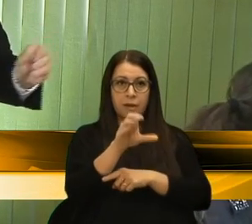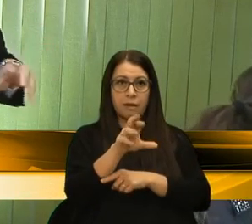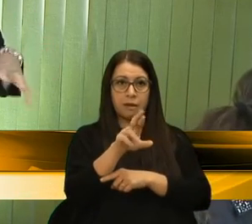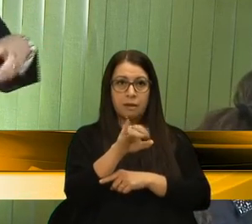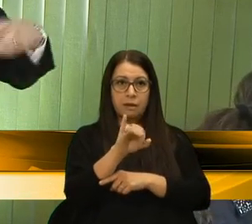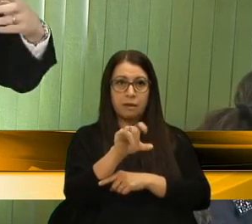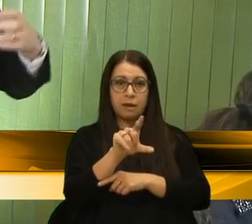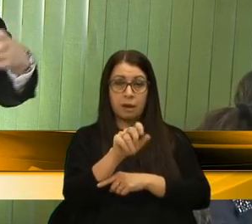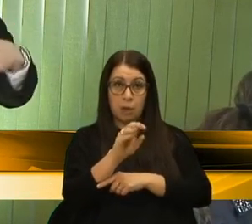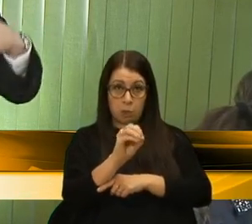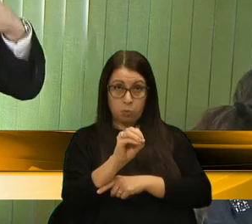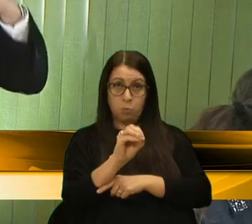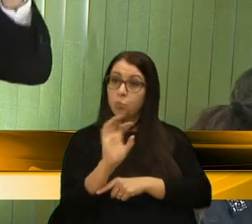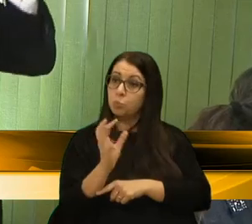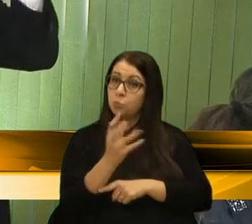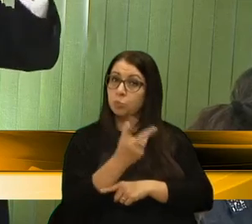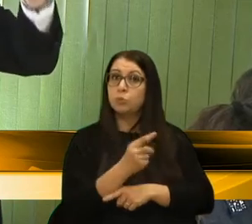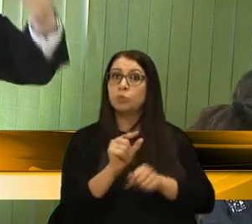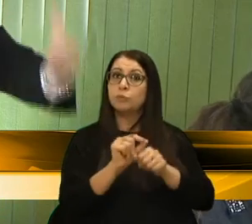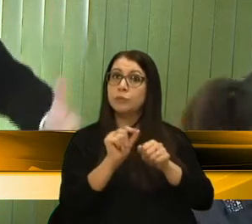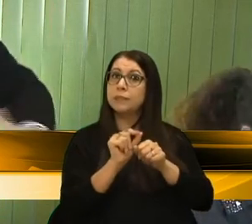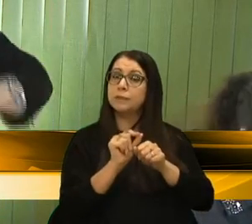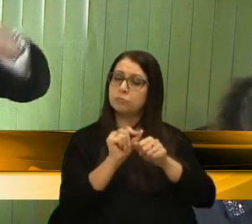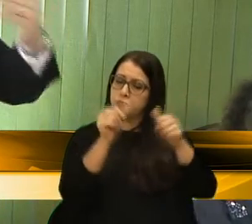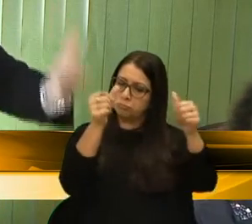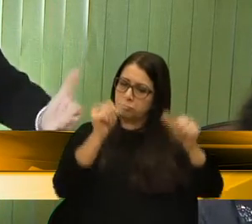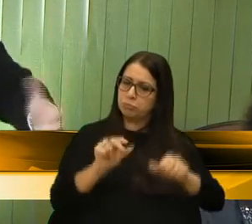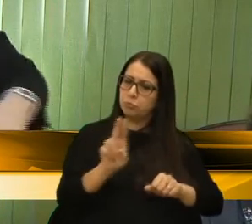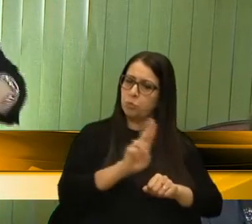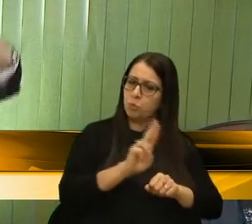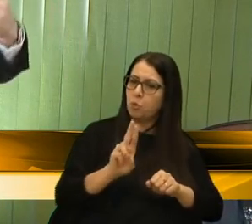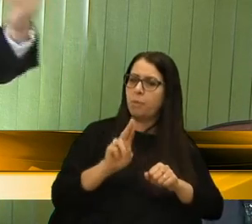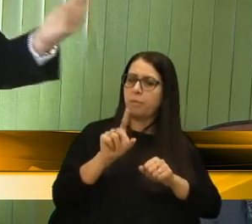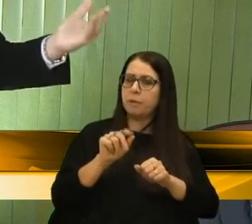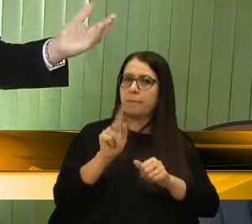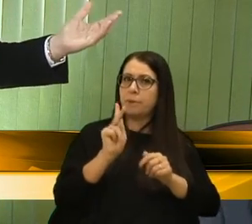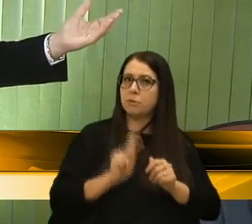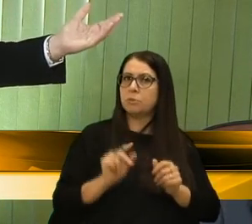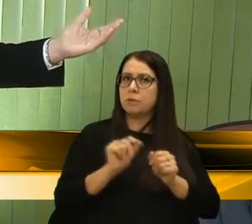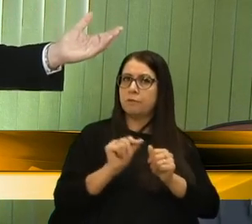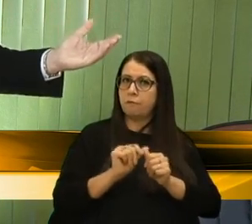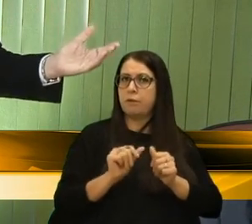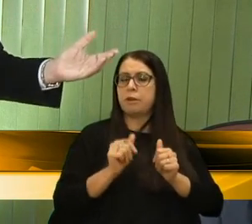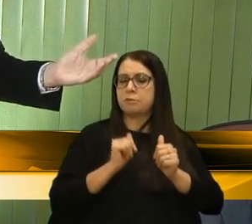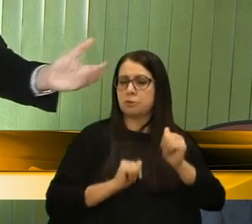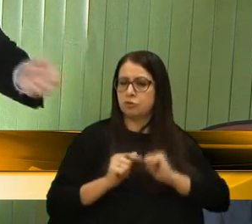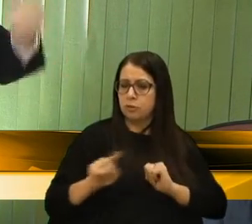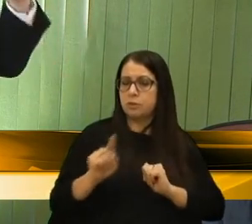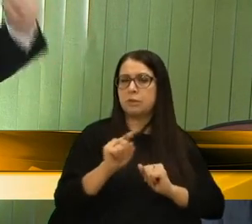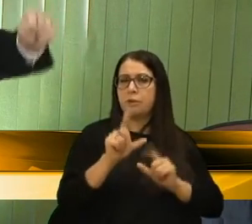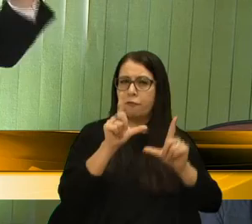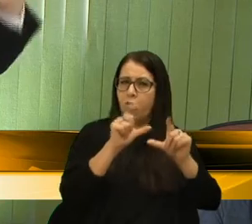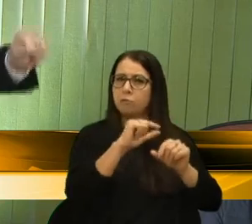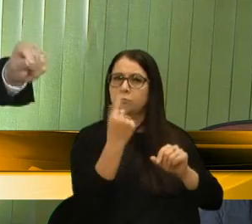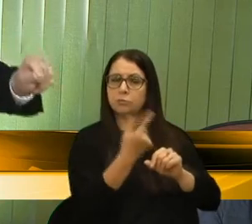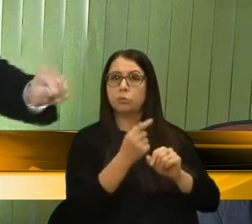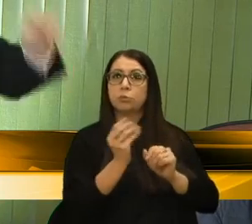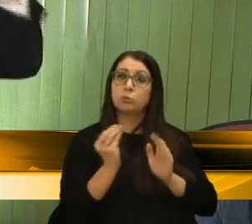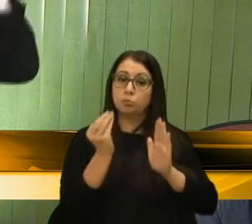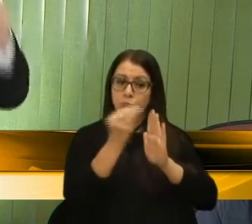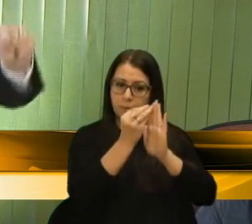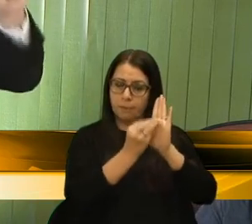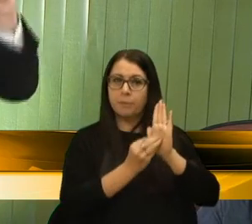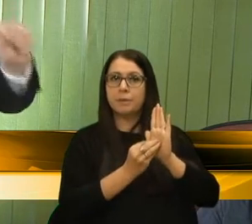então, onde vai ter a identificação do artista, sua foto, e algo mais que se pretender o Executivo, está inserido